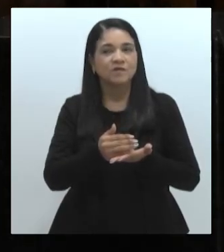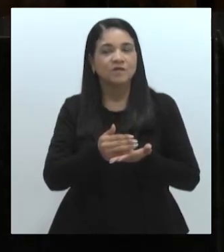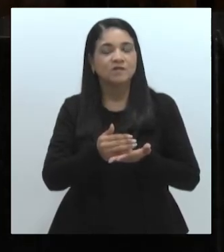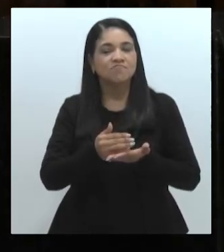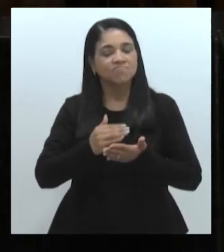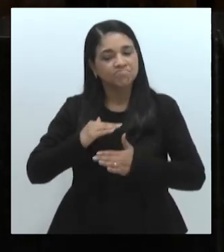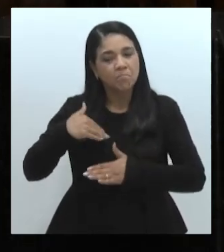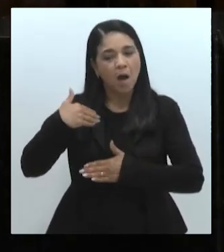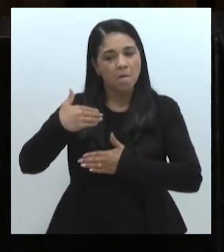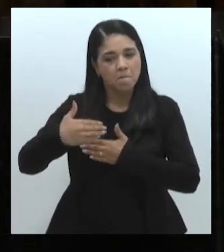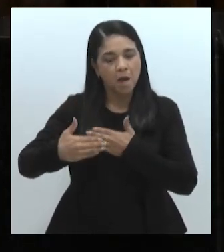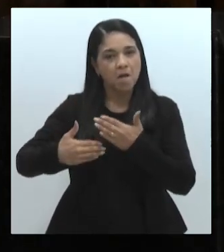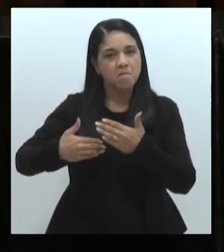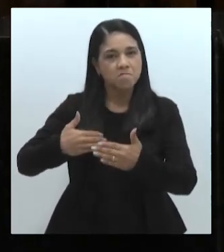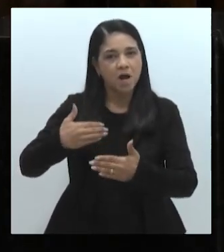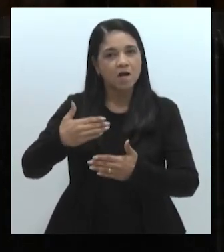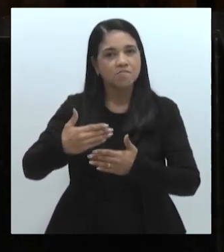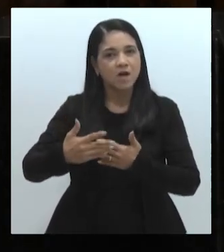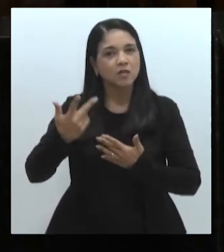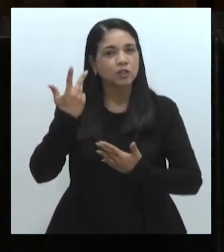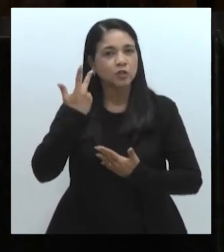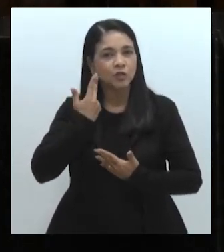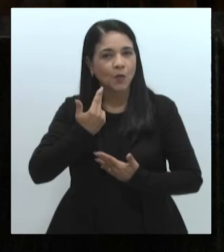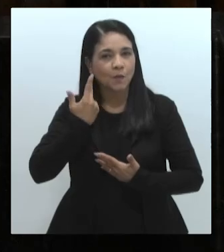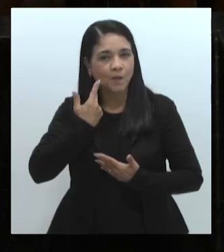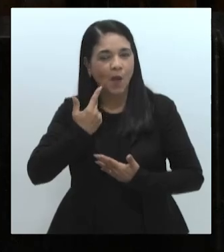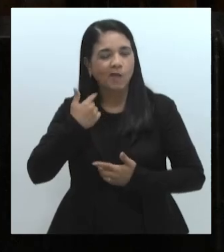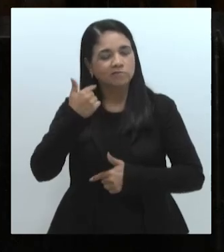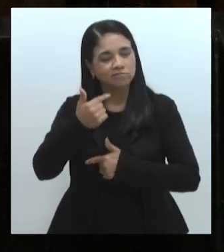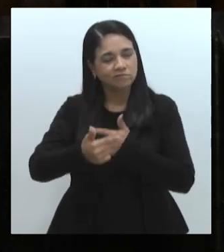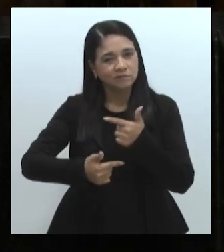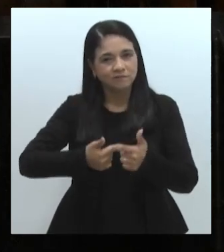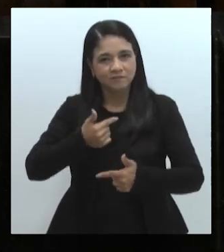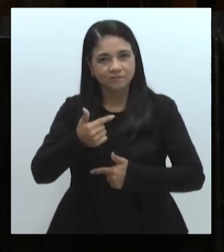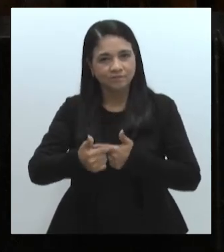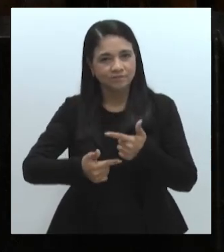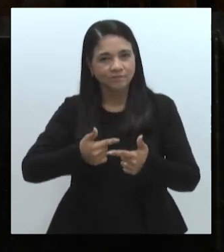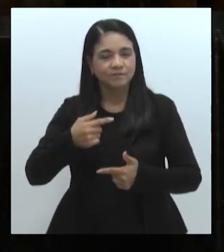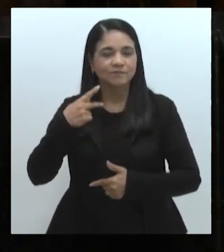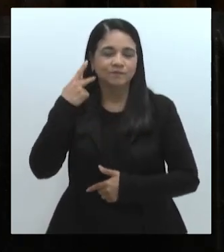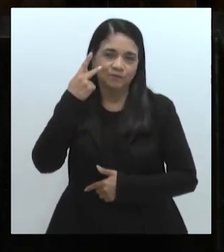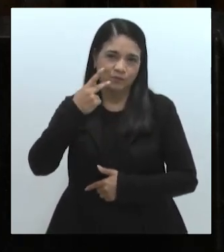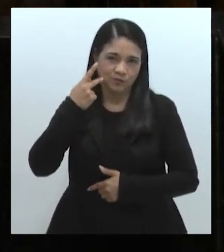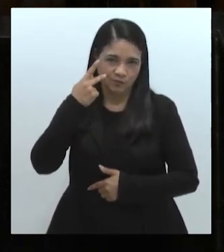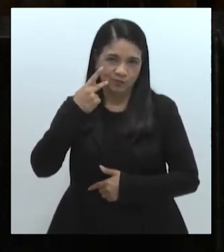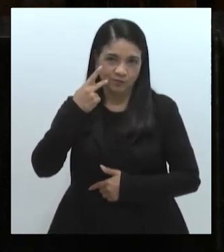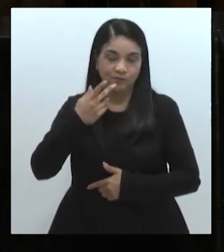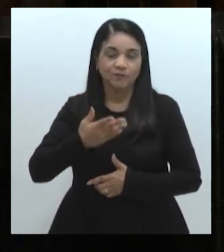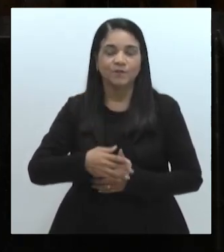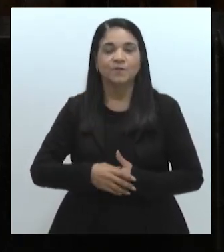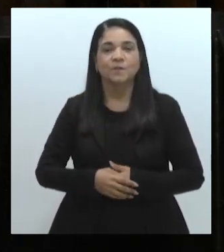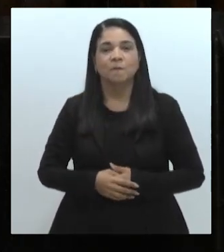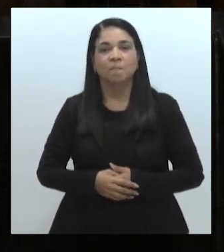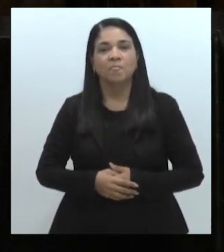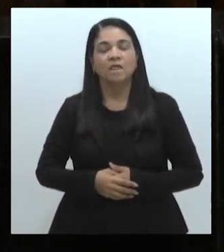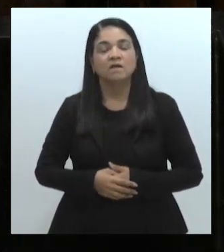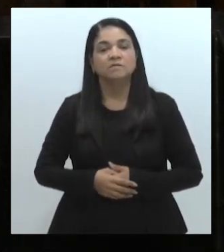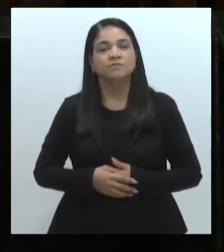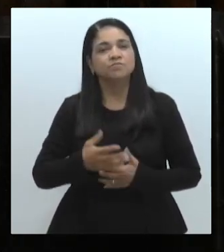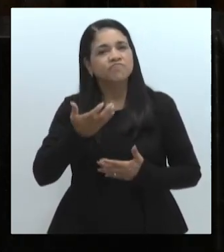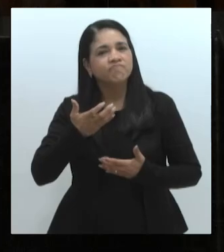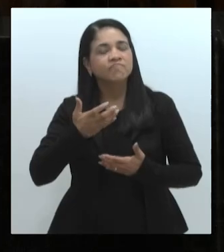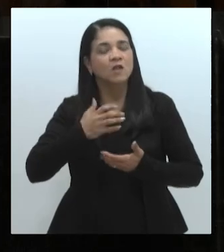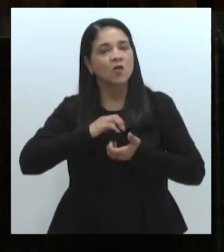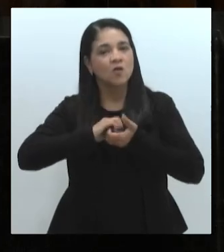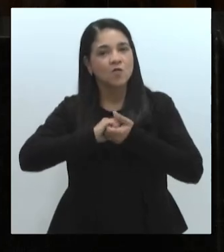vamos voltando à normalidade de funcionamento desse parlamento. Queria também cumprimentar